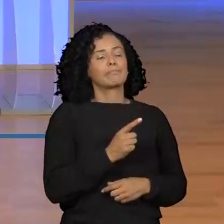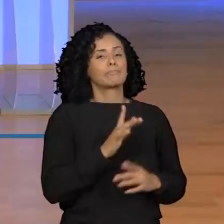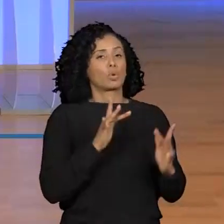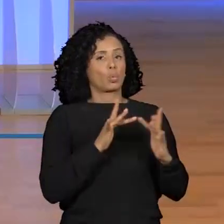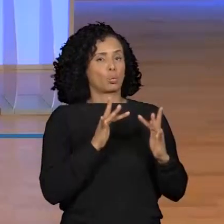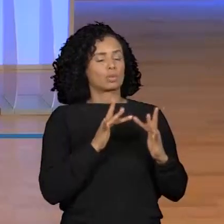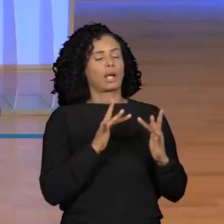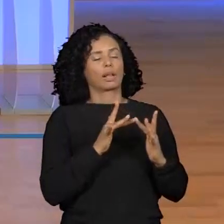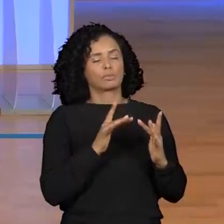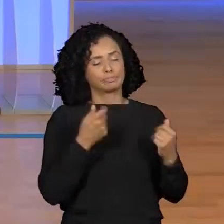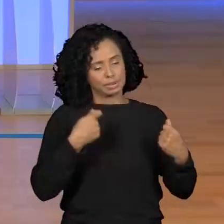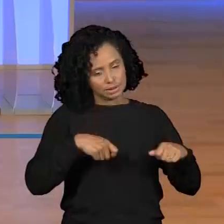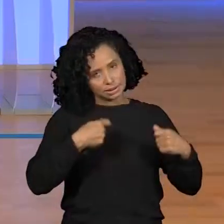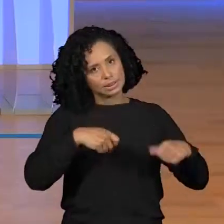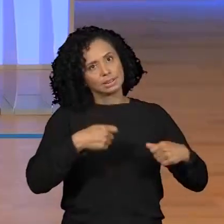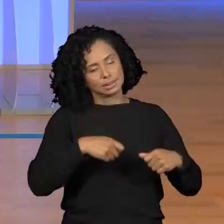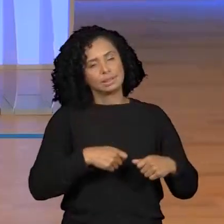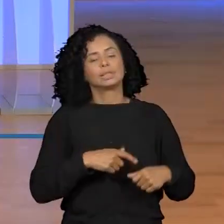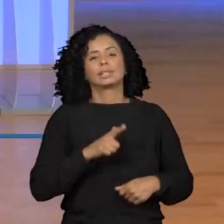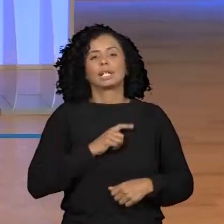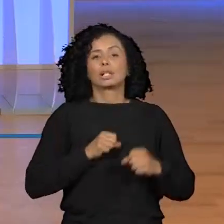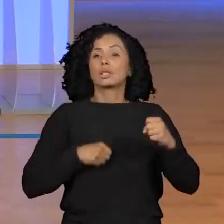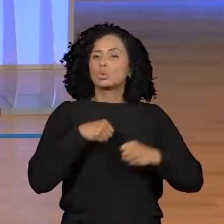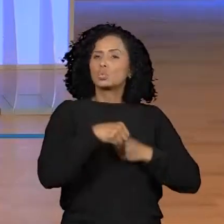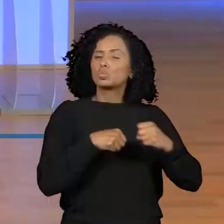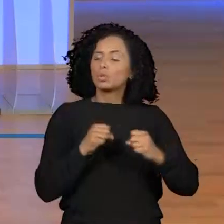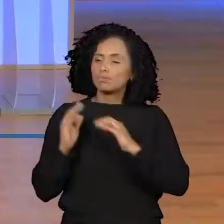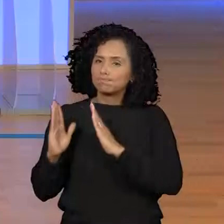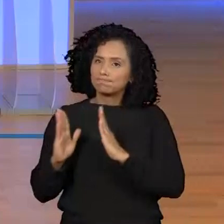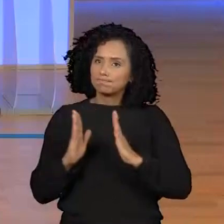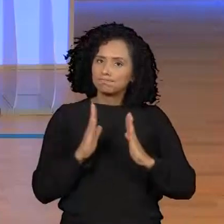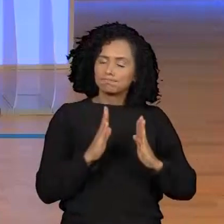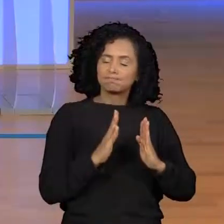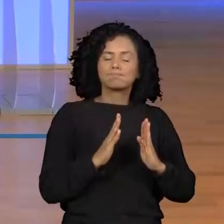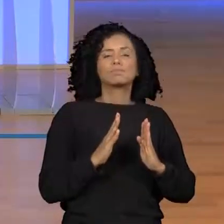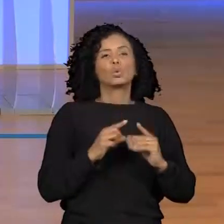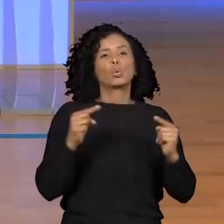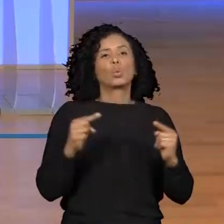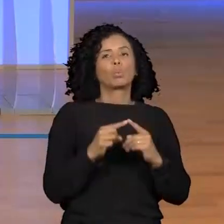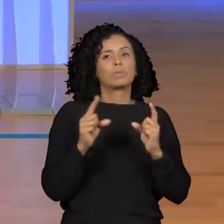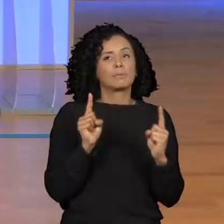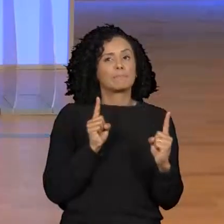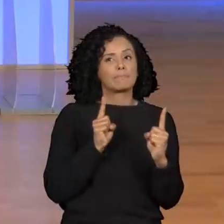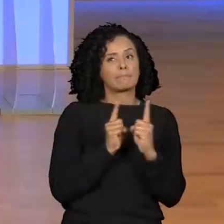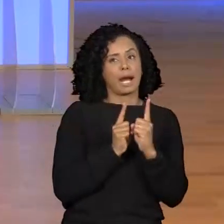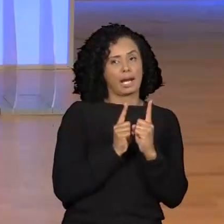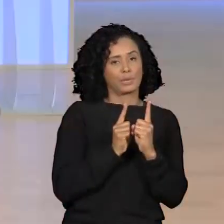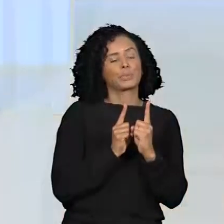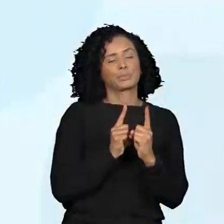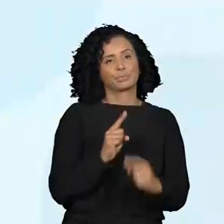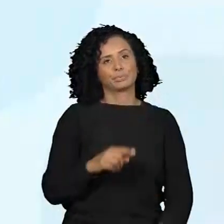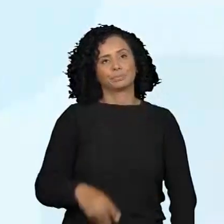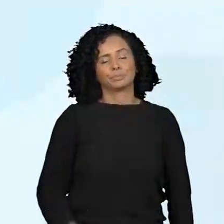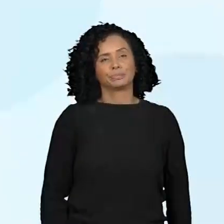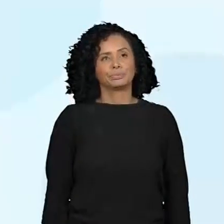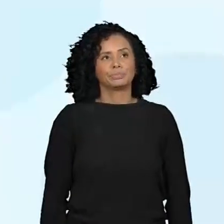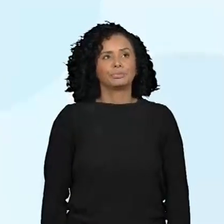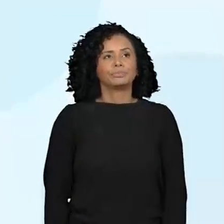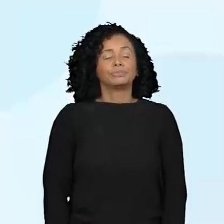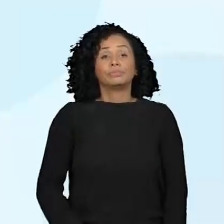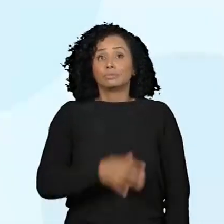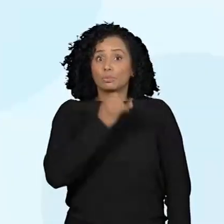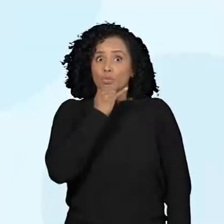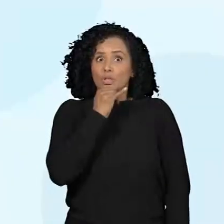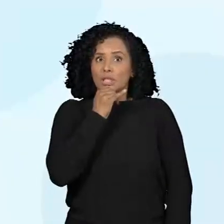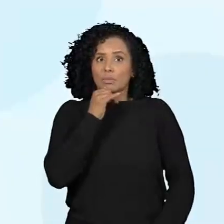de domínio são classificadas também como lutas de curta distância. E aí nós temos, como exemplo,